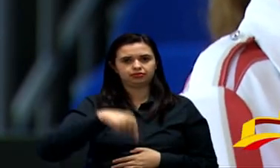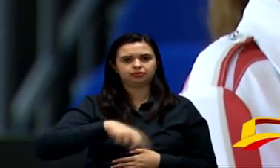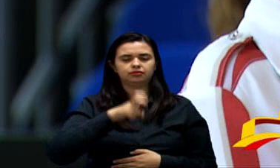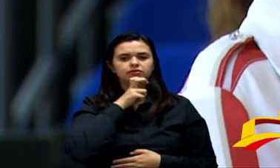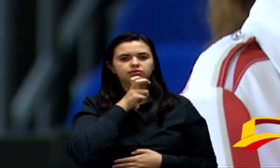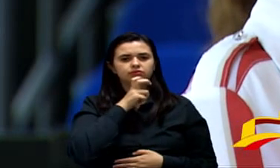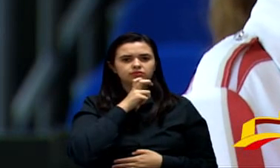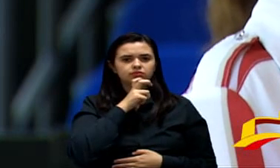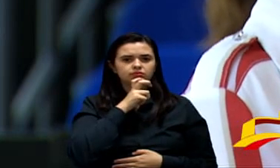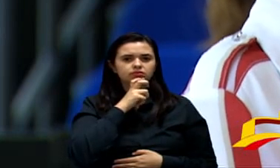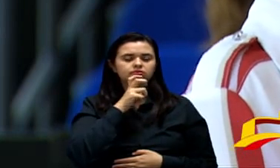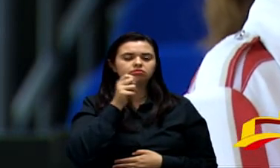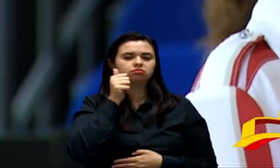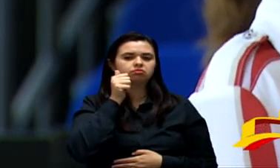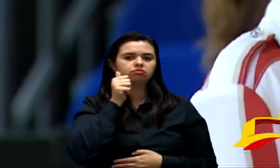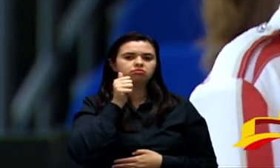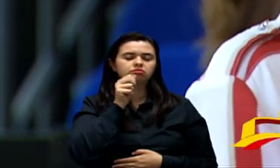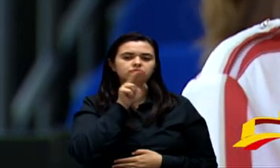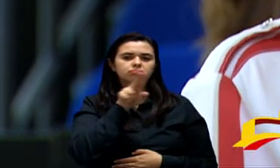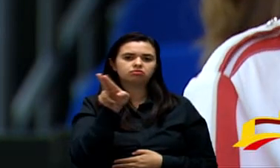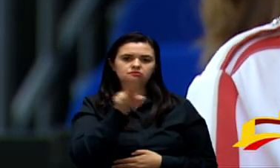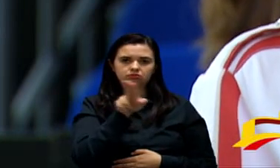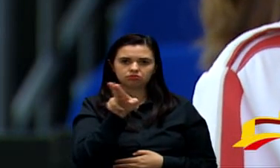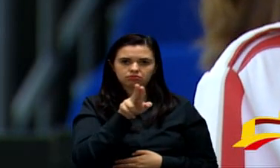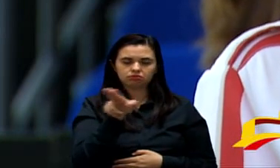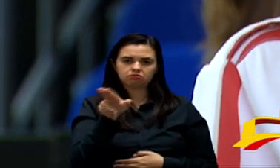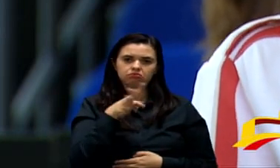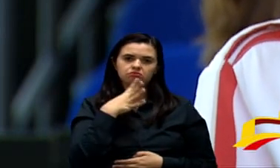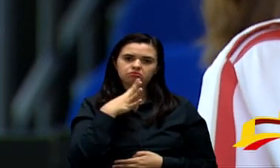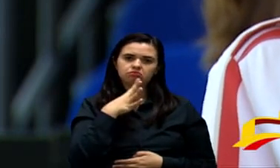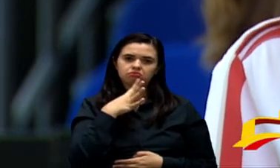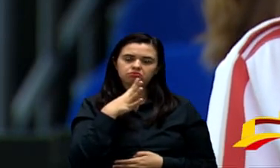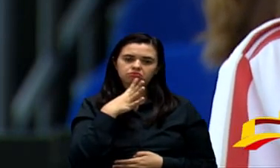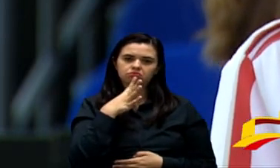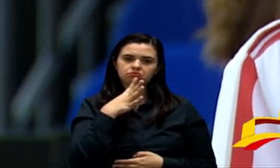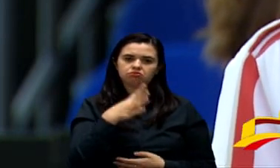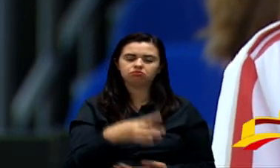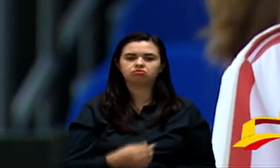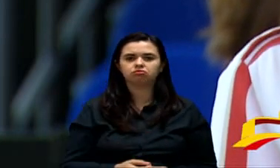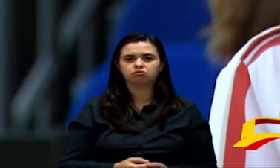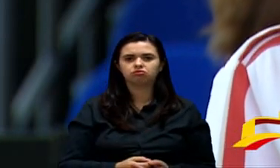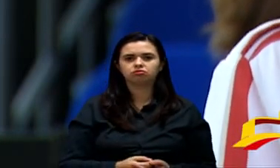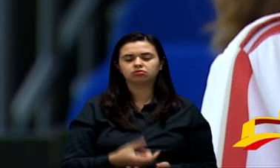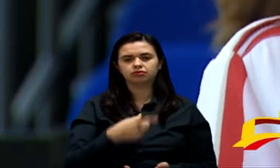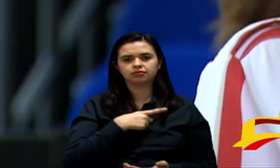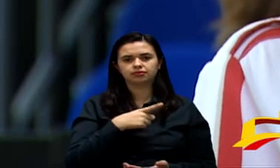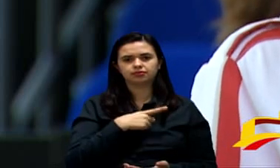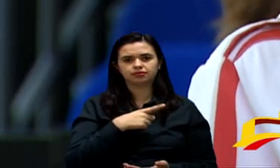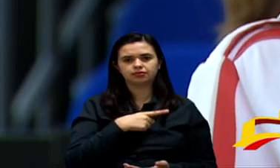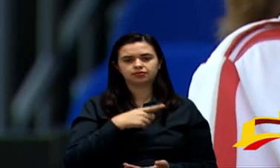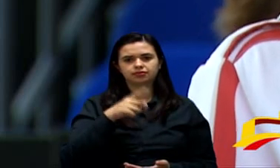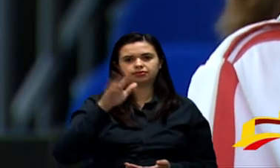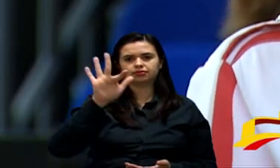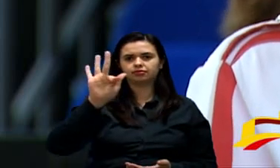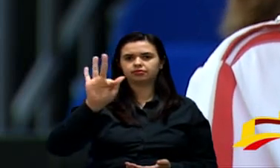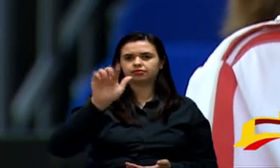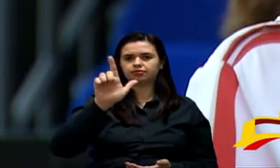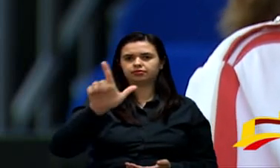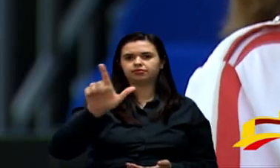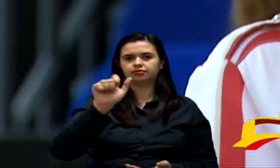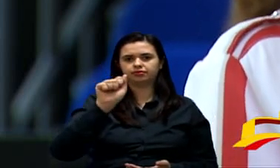uma artista, não sei se a maioria dos vereadores, se a vereadora acredita que conheça, o vereador Dr. Hélio, tem a artista Flávia Aguilera,